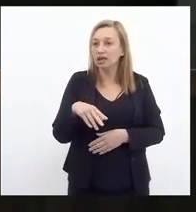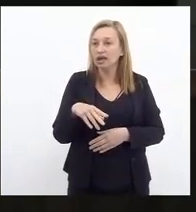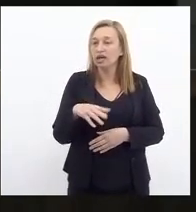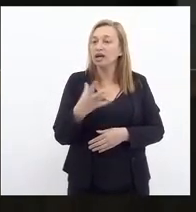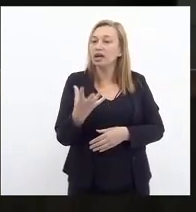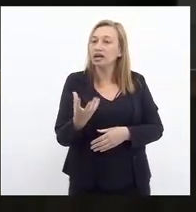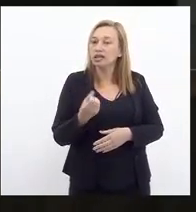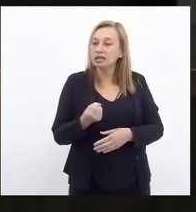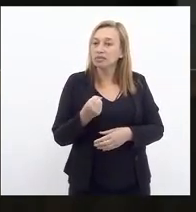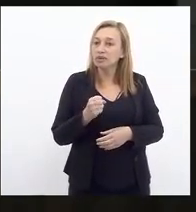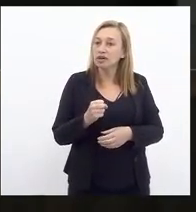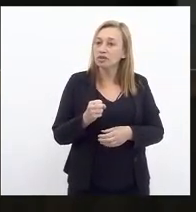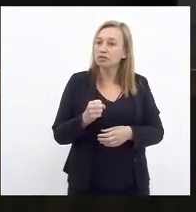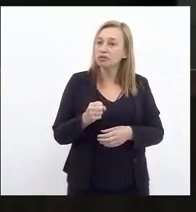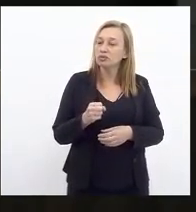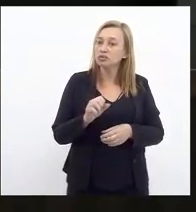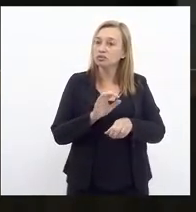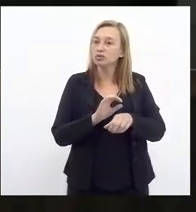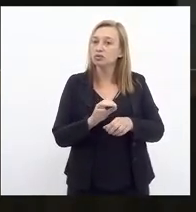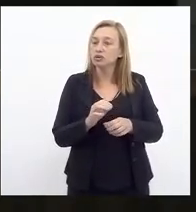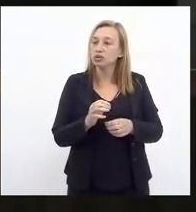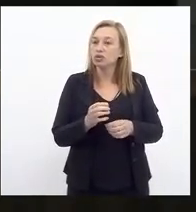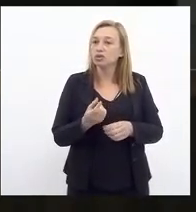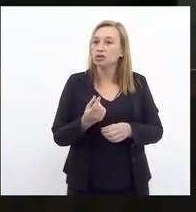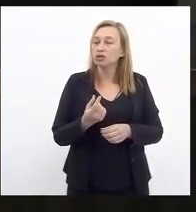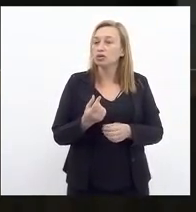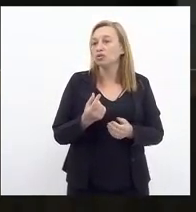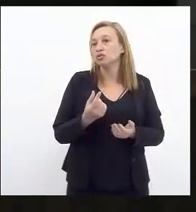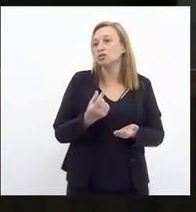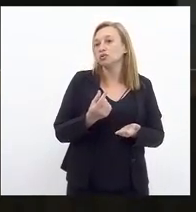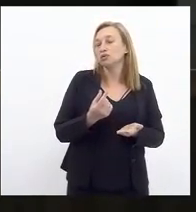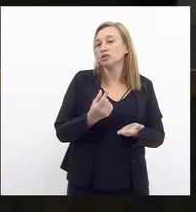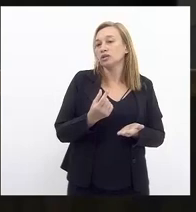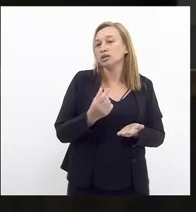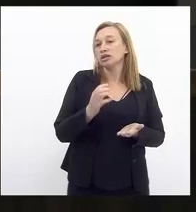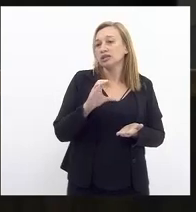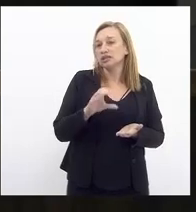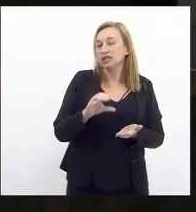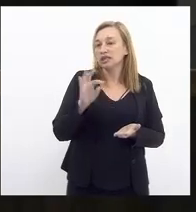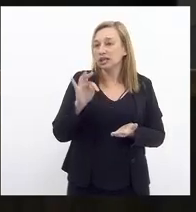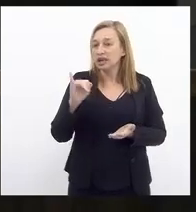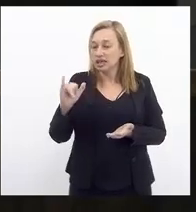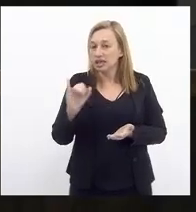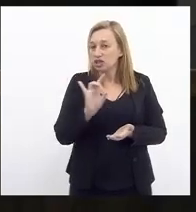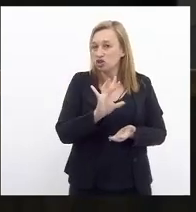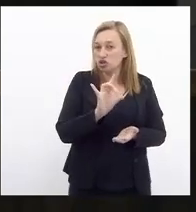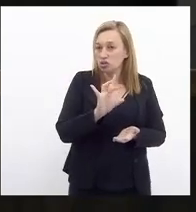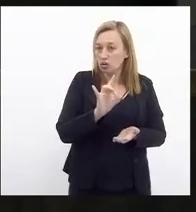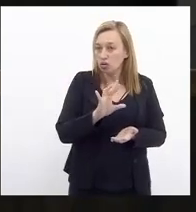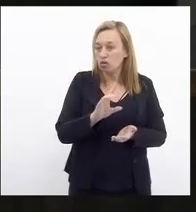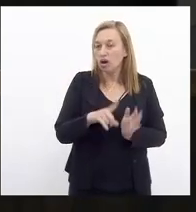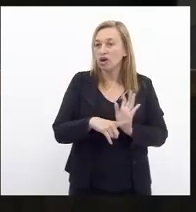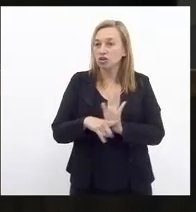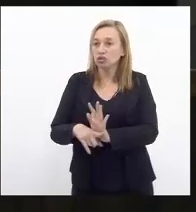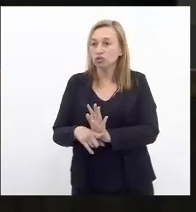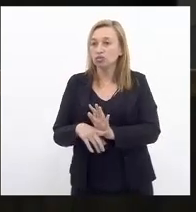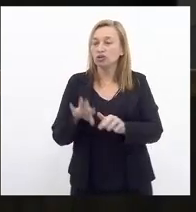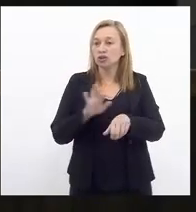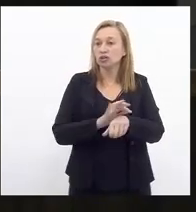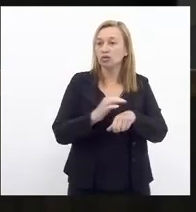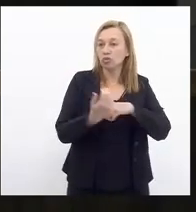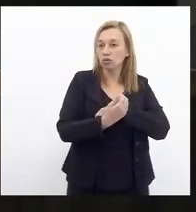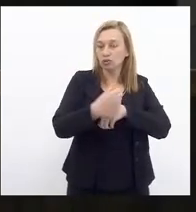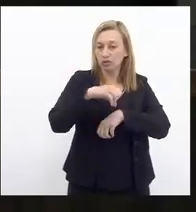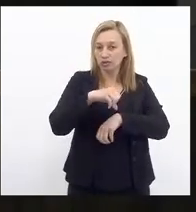sentido ao convite a quem tem o Taíse e CTI então Mas precisamos aprovar hábil